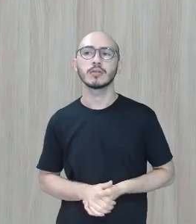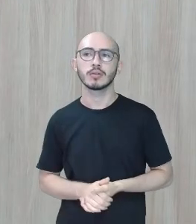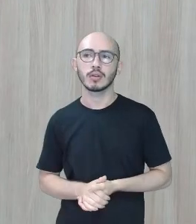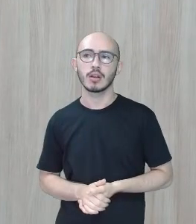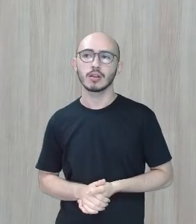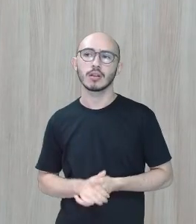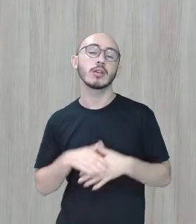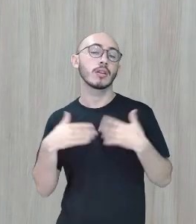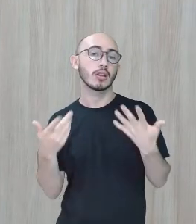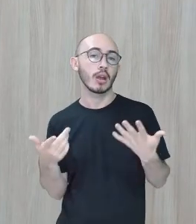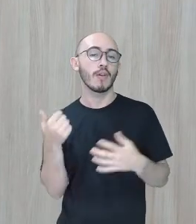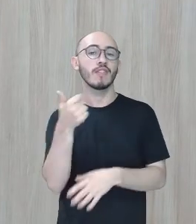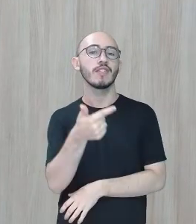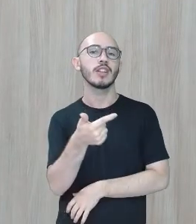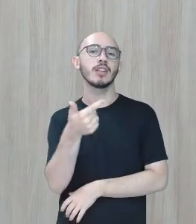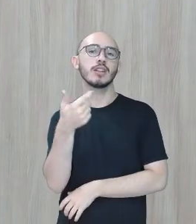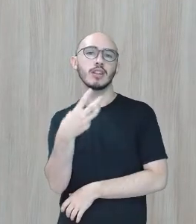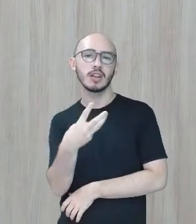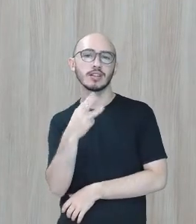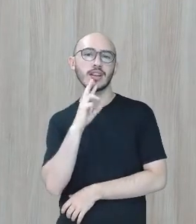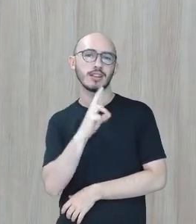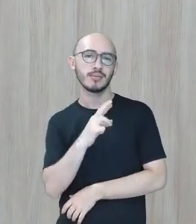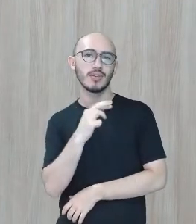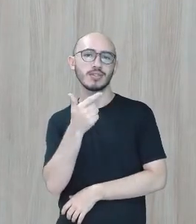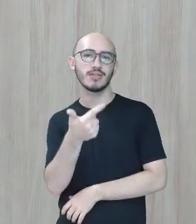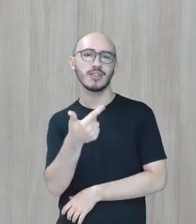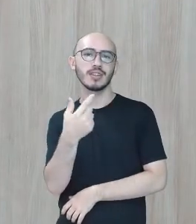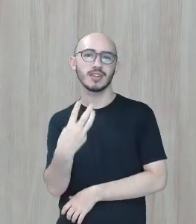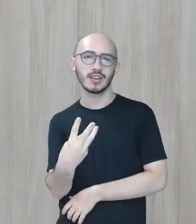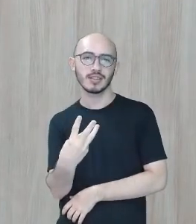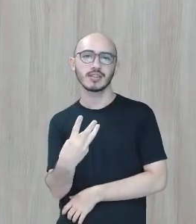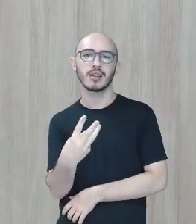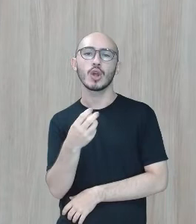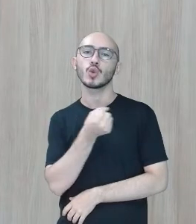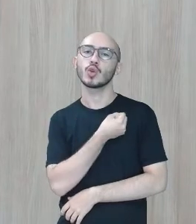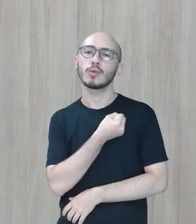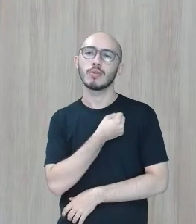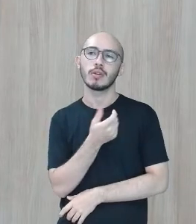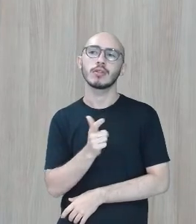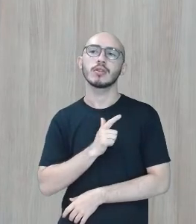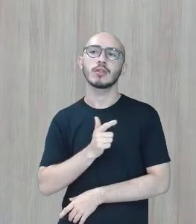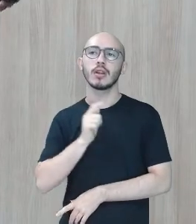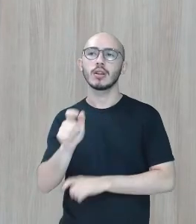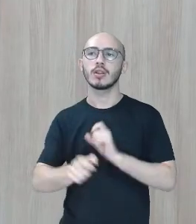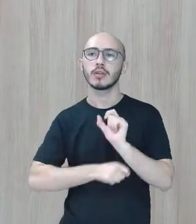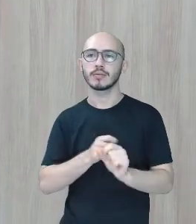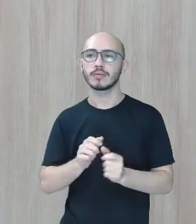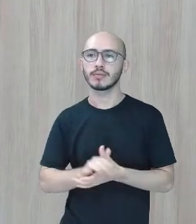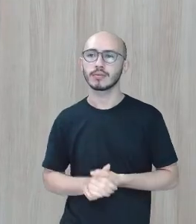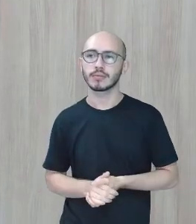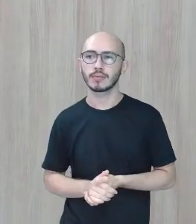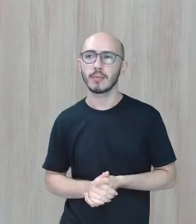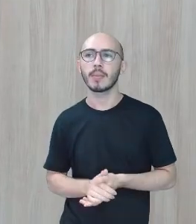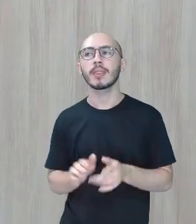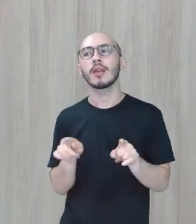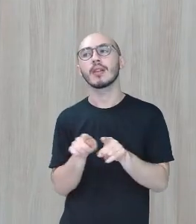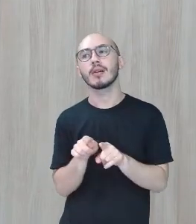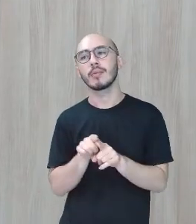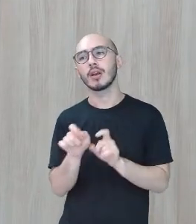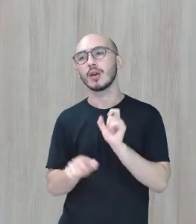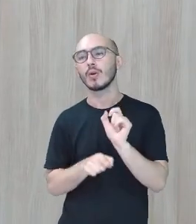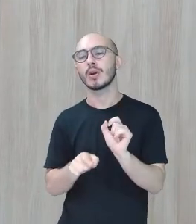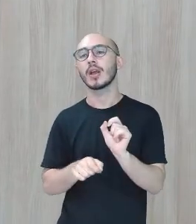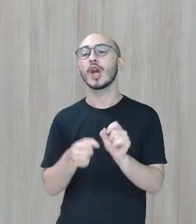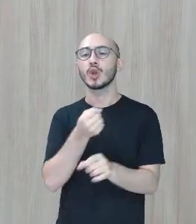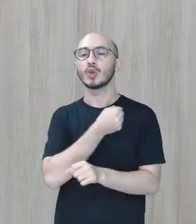dá 23, beleza? 23 números, então o 22º e o 23º menores